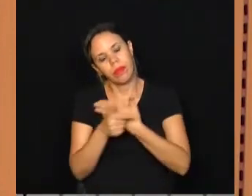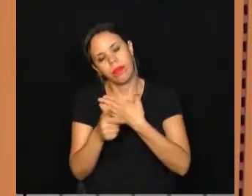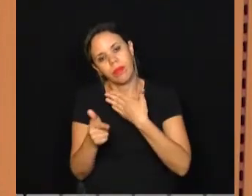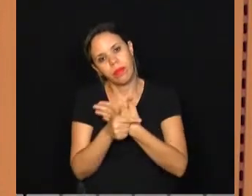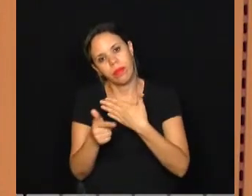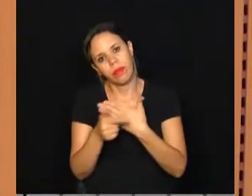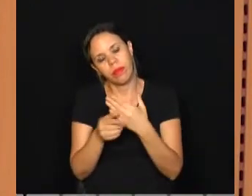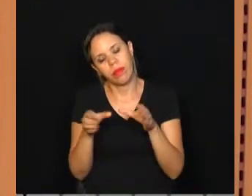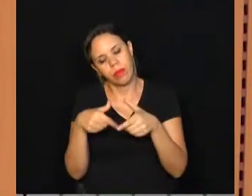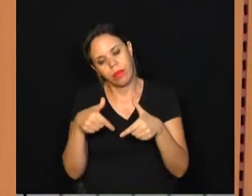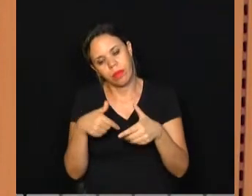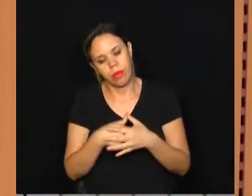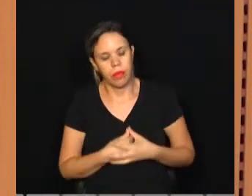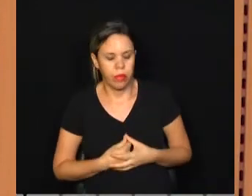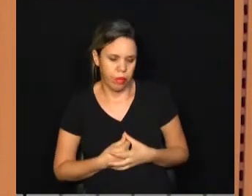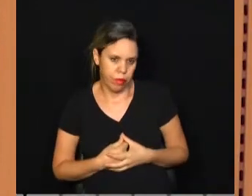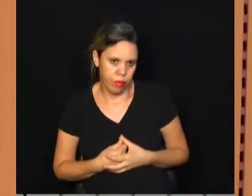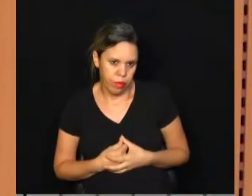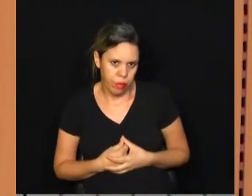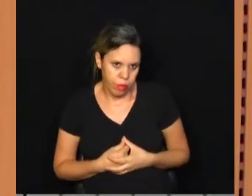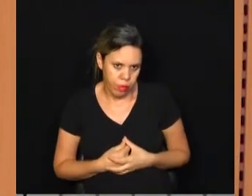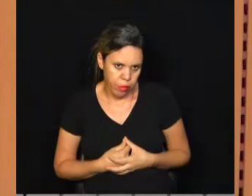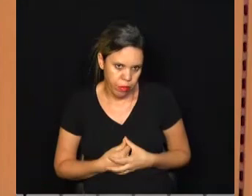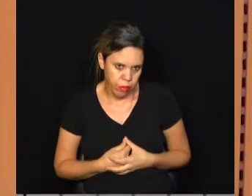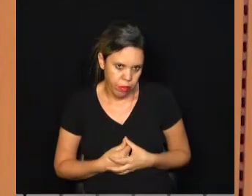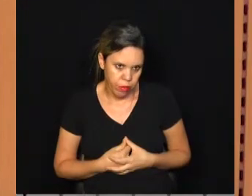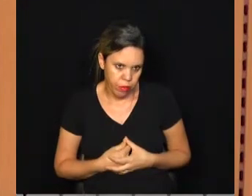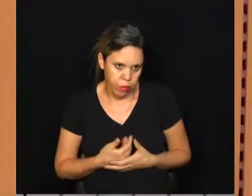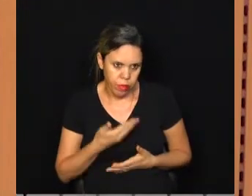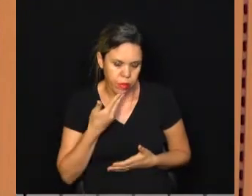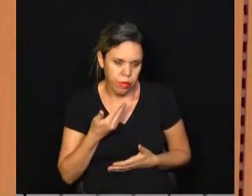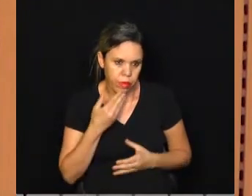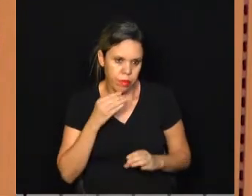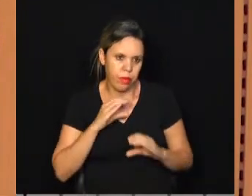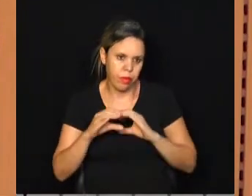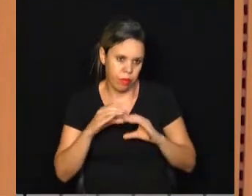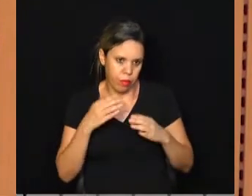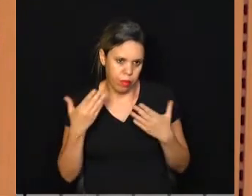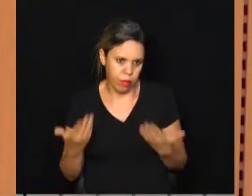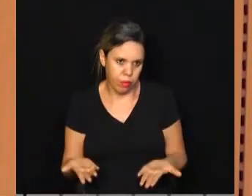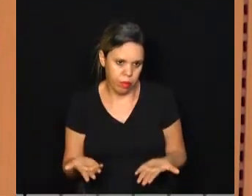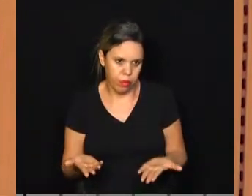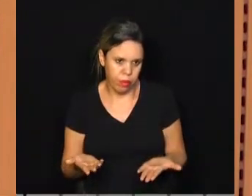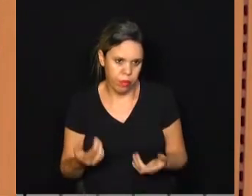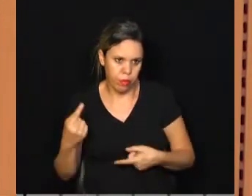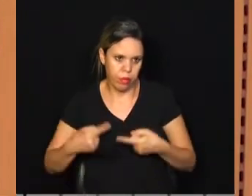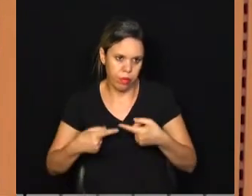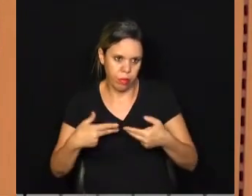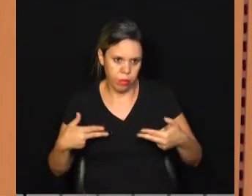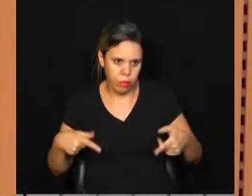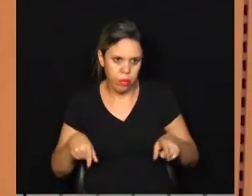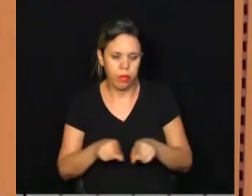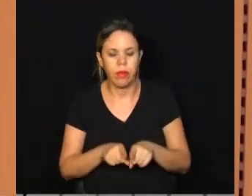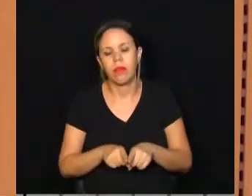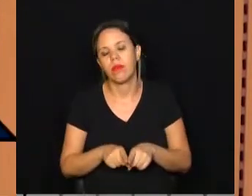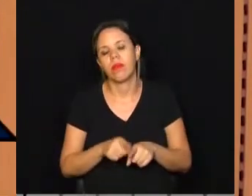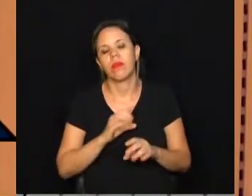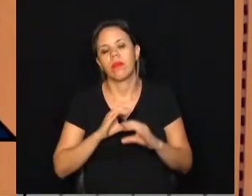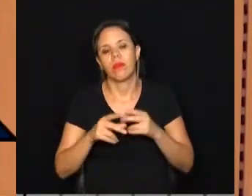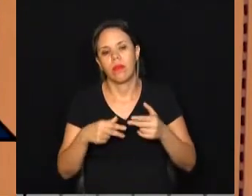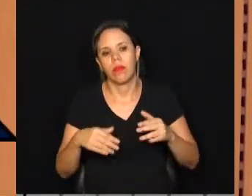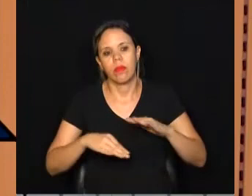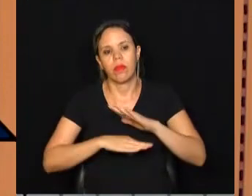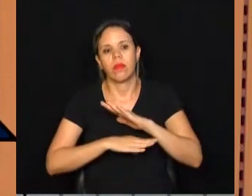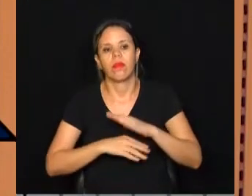da comissão em ser facilitadora das discussões e da interlocução com a